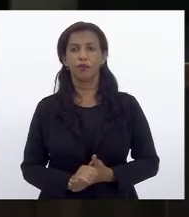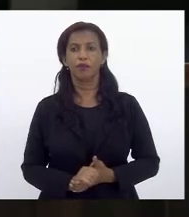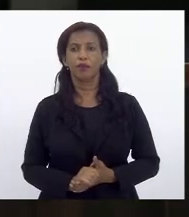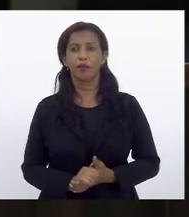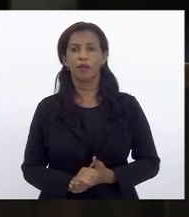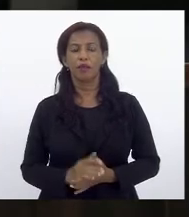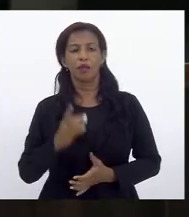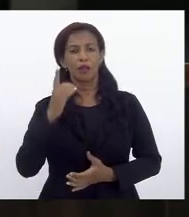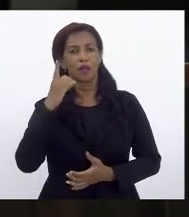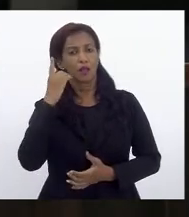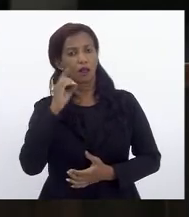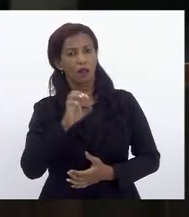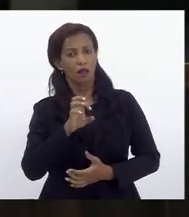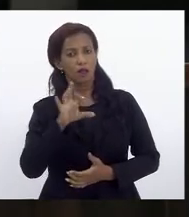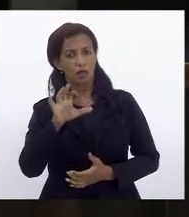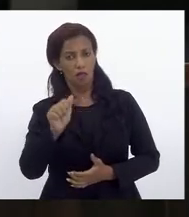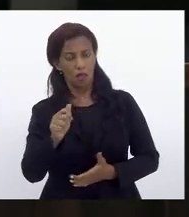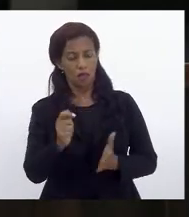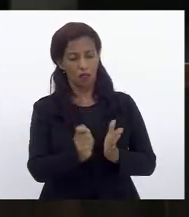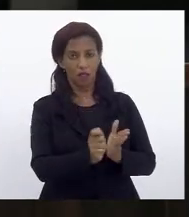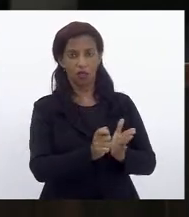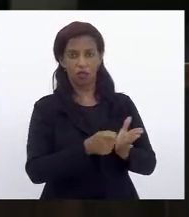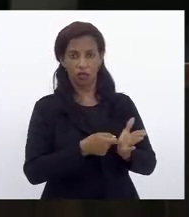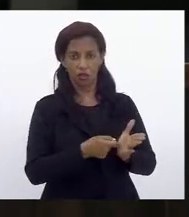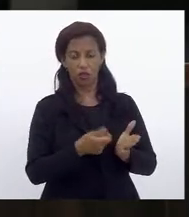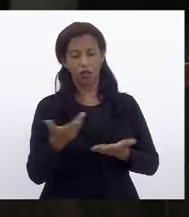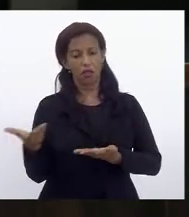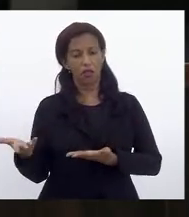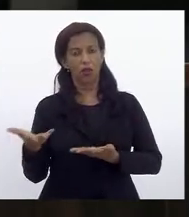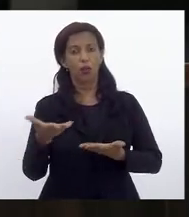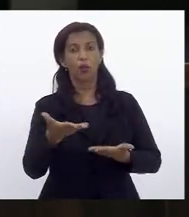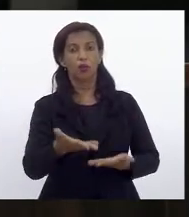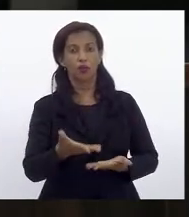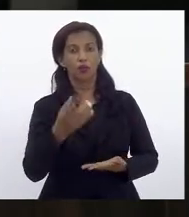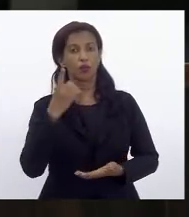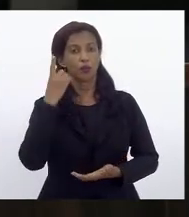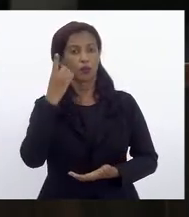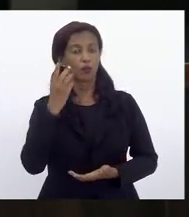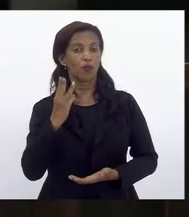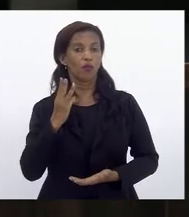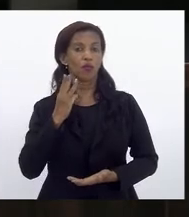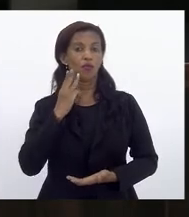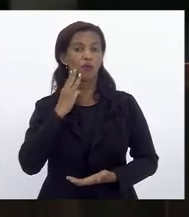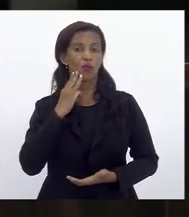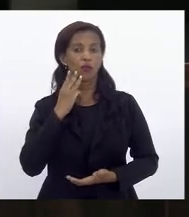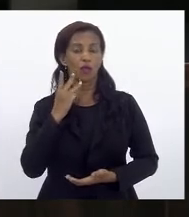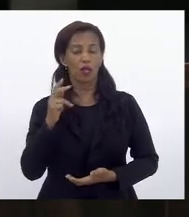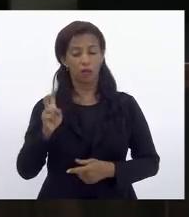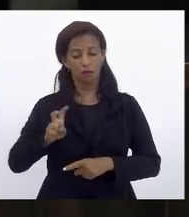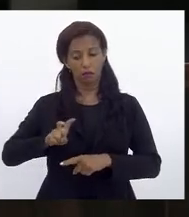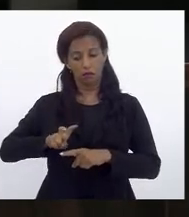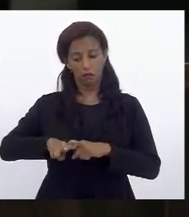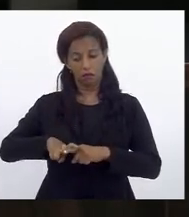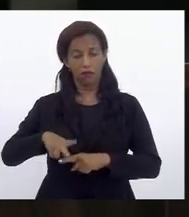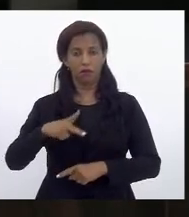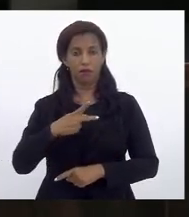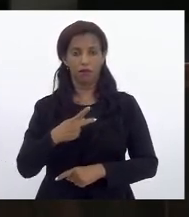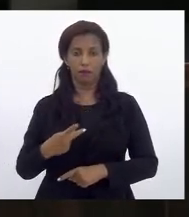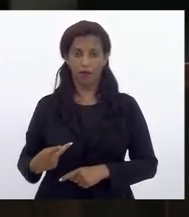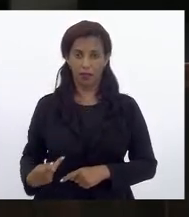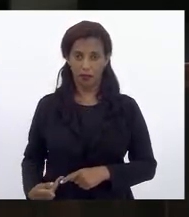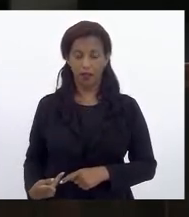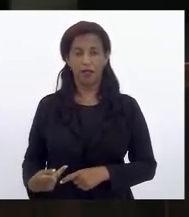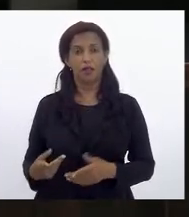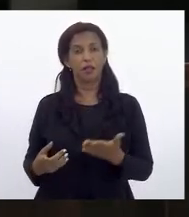deputada Célia Jordão está inscrita, eu convido o deputado Valdeque Carneiro para presidir, a